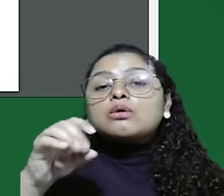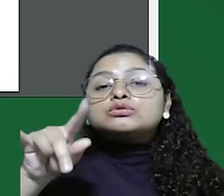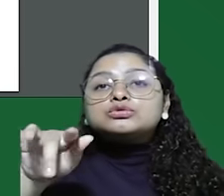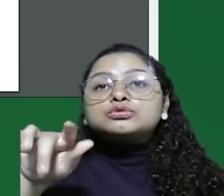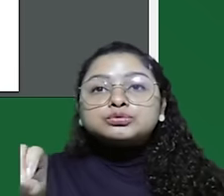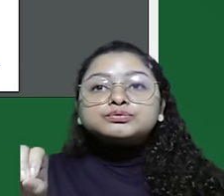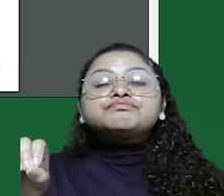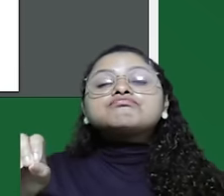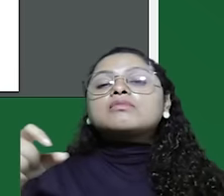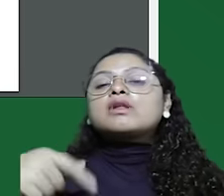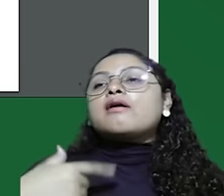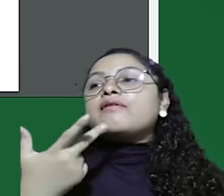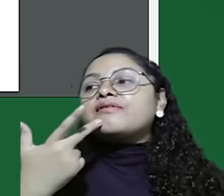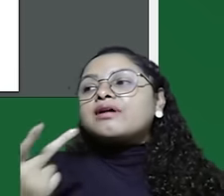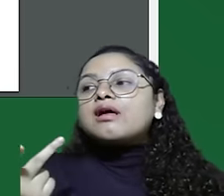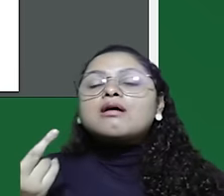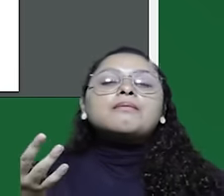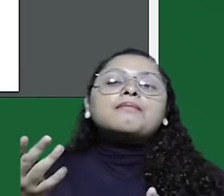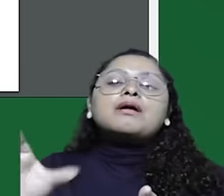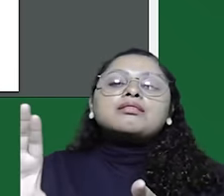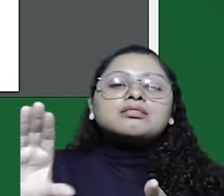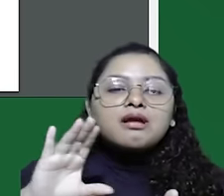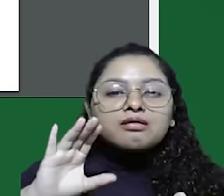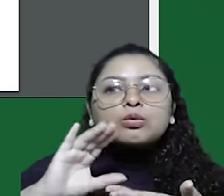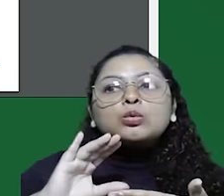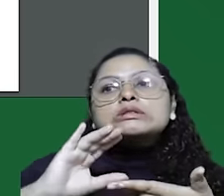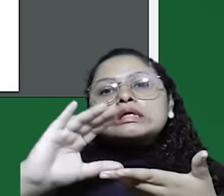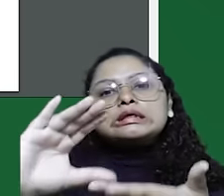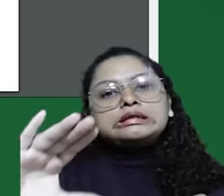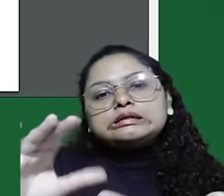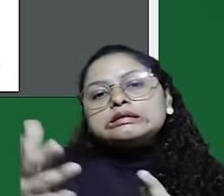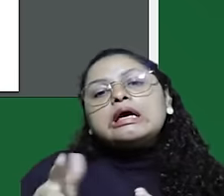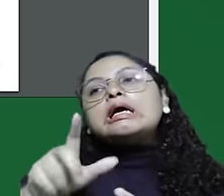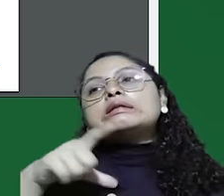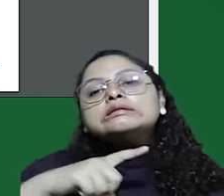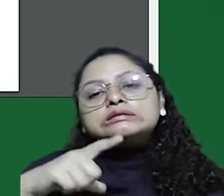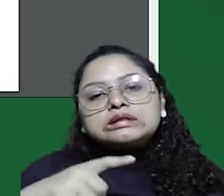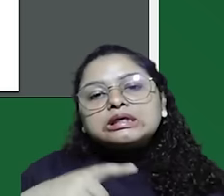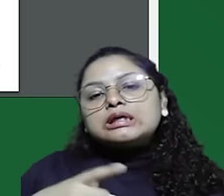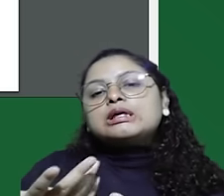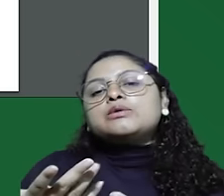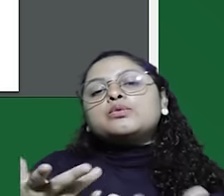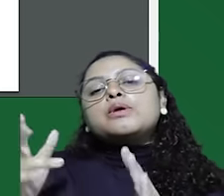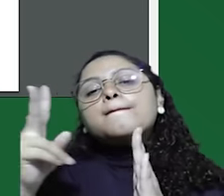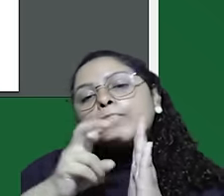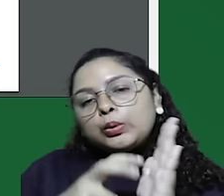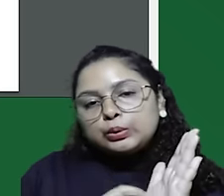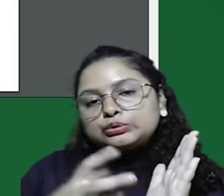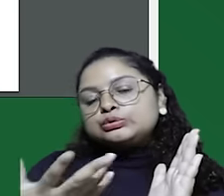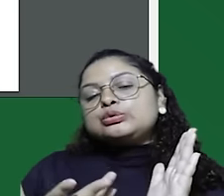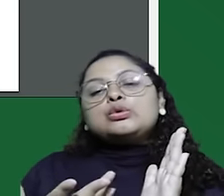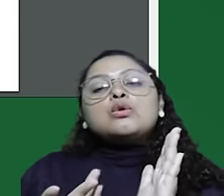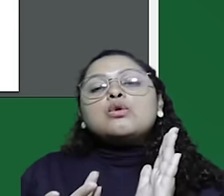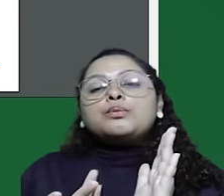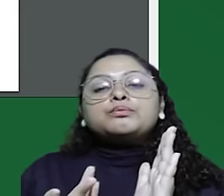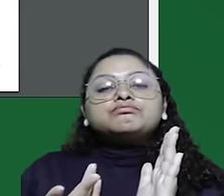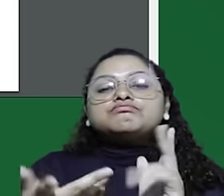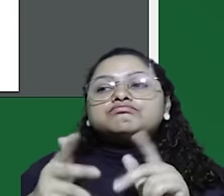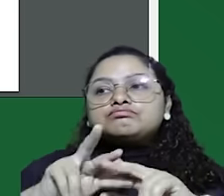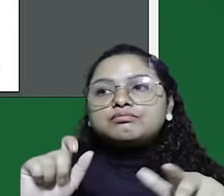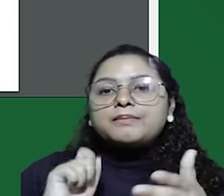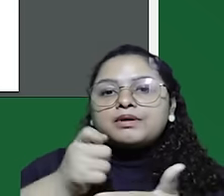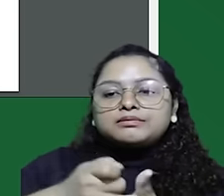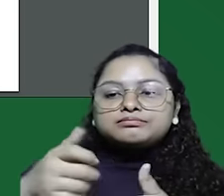entrada a uma saída E aí cada um vai ter a sua tributação a sua suspensão de tributação ou diferimento para pagar mais